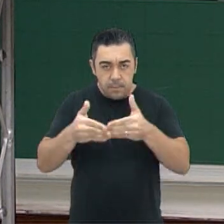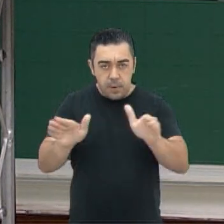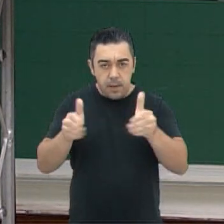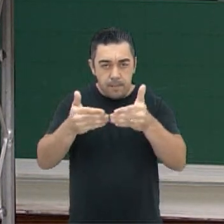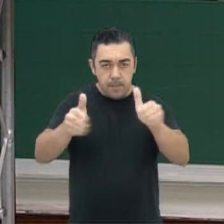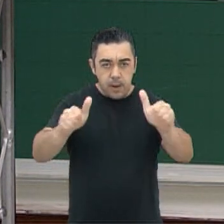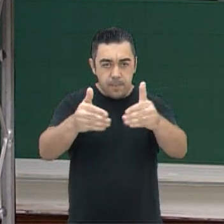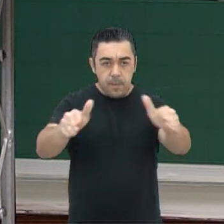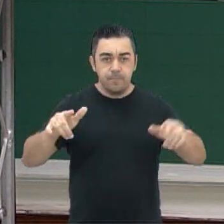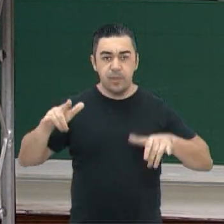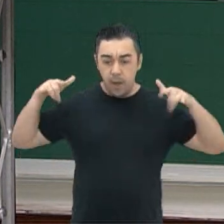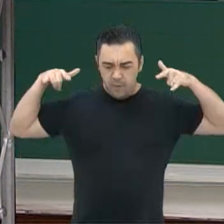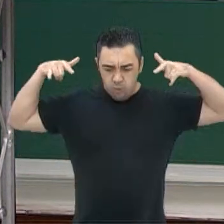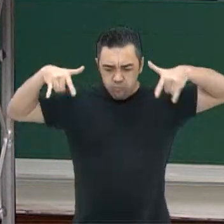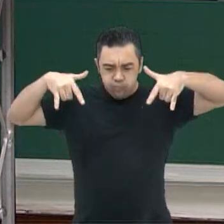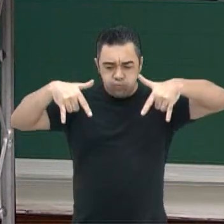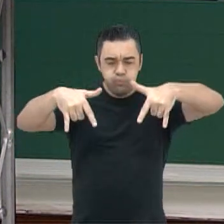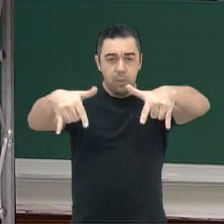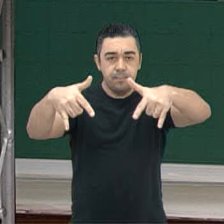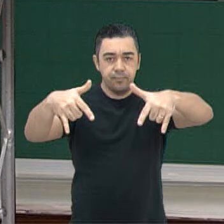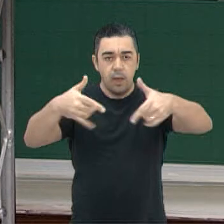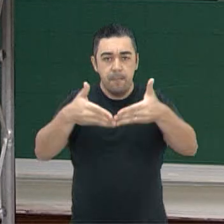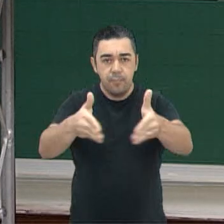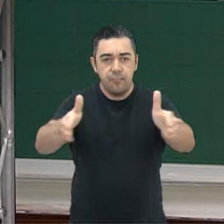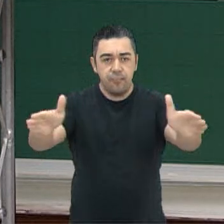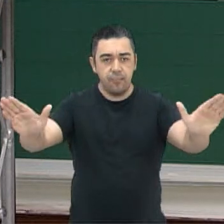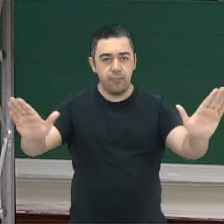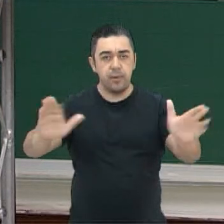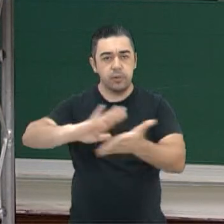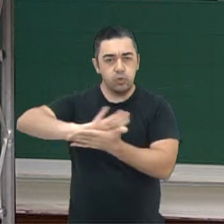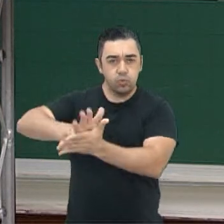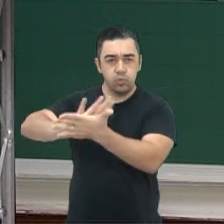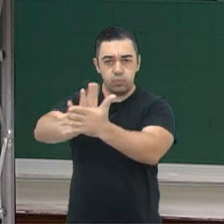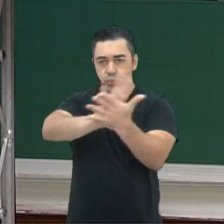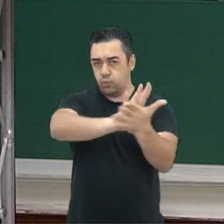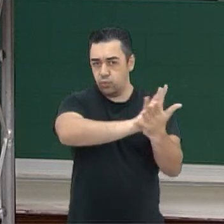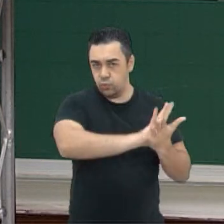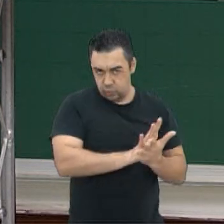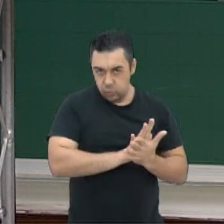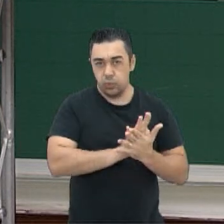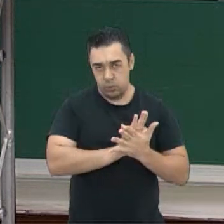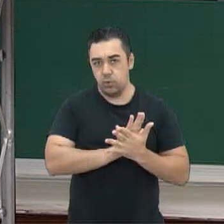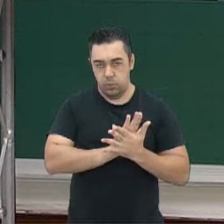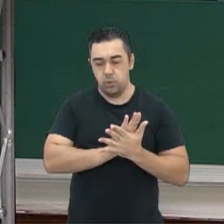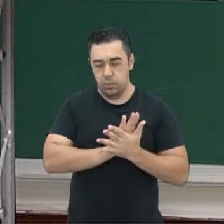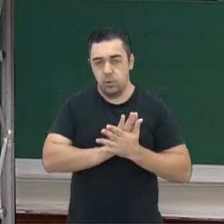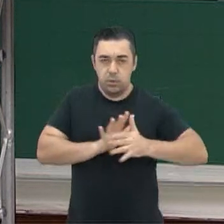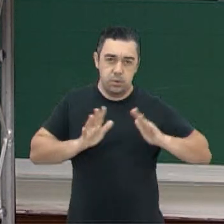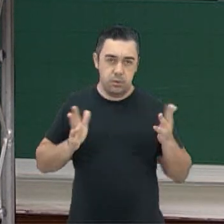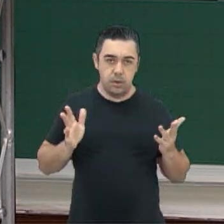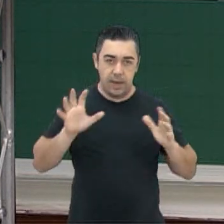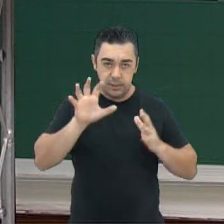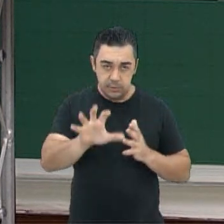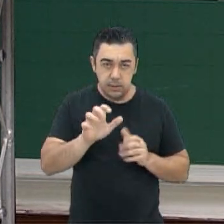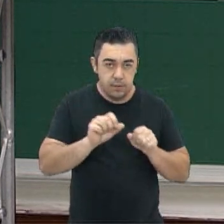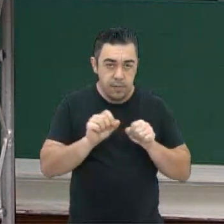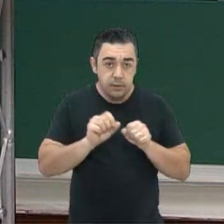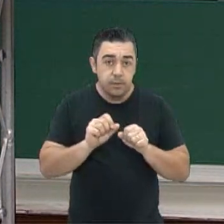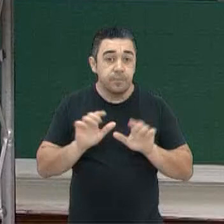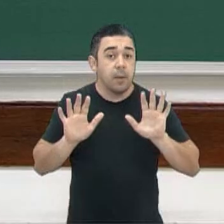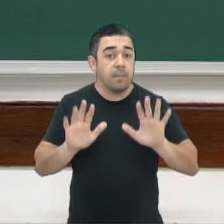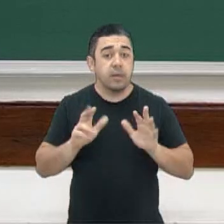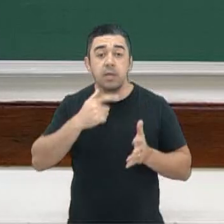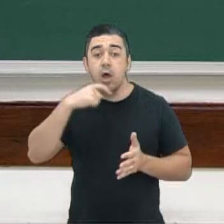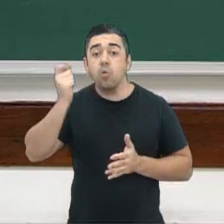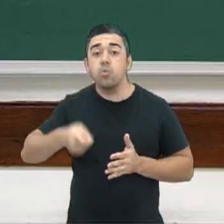aviões, brutal, de maneira que era para desmoralizar o grupo da infantaria oponente. No caso